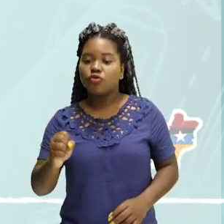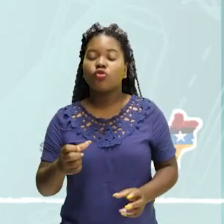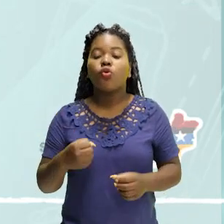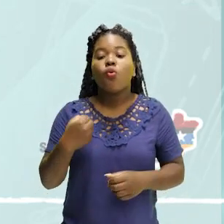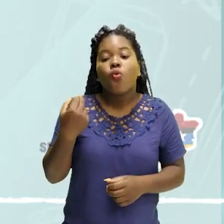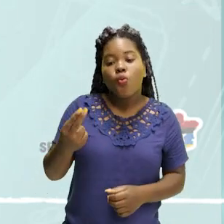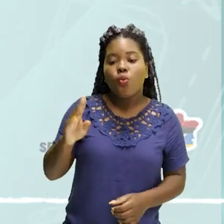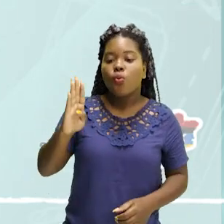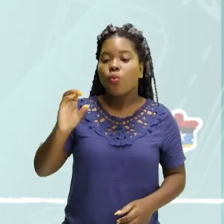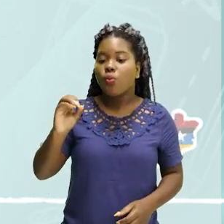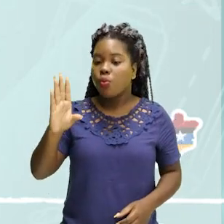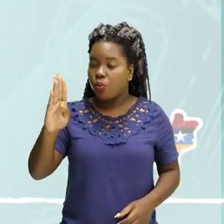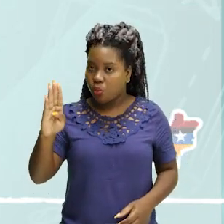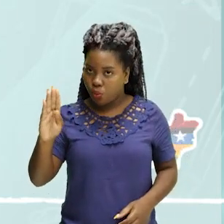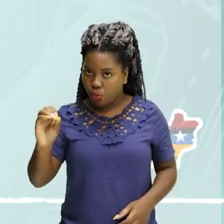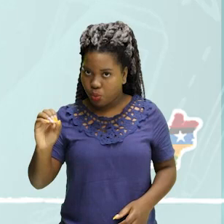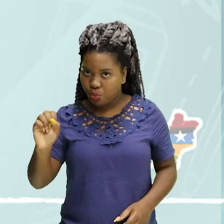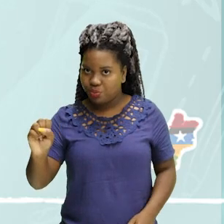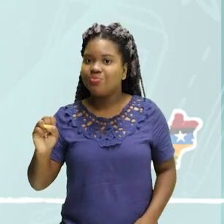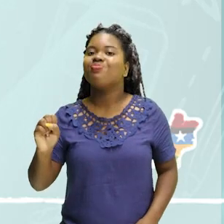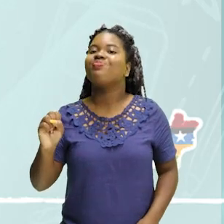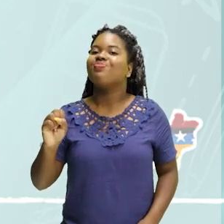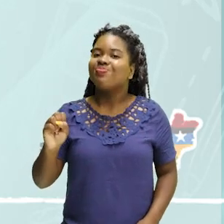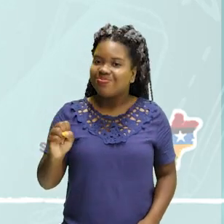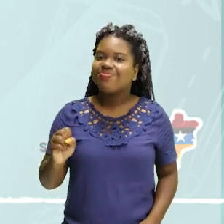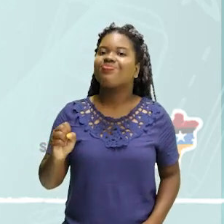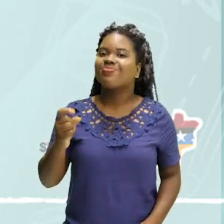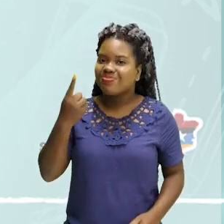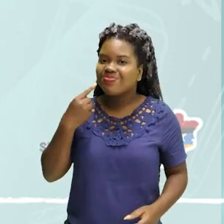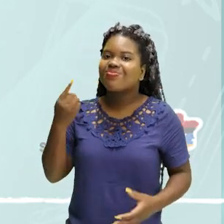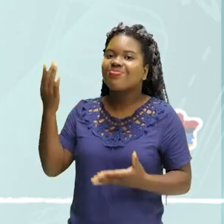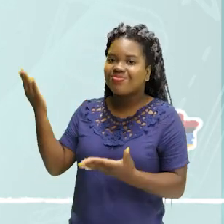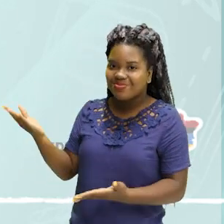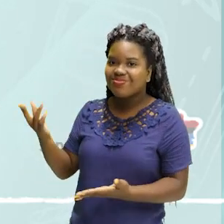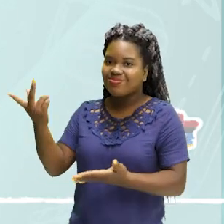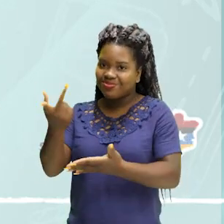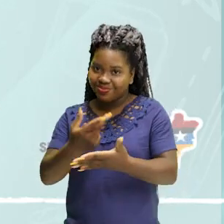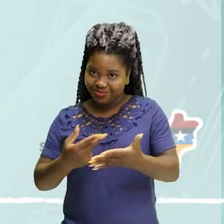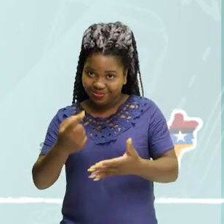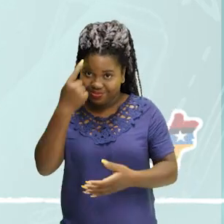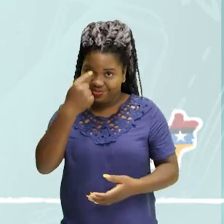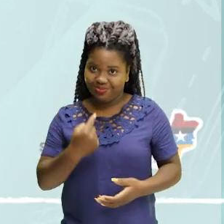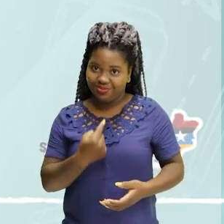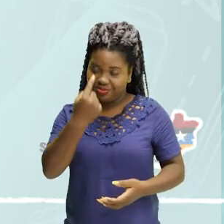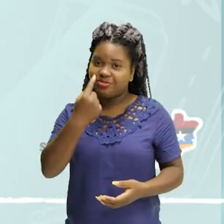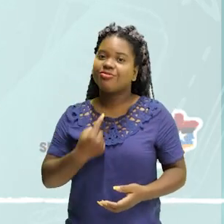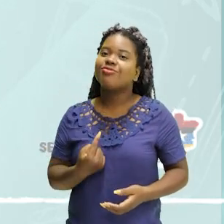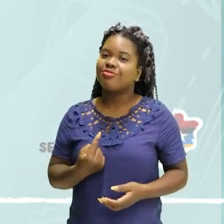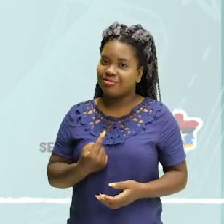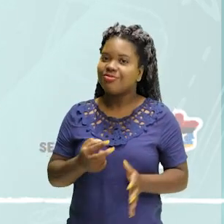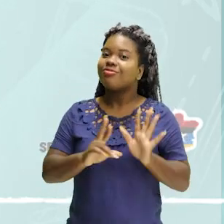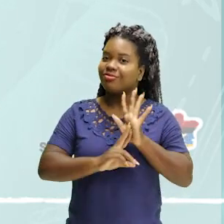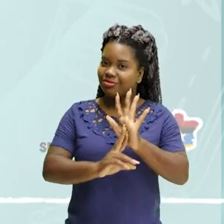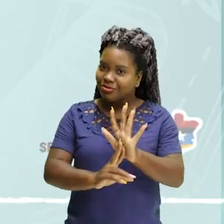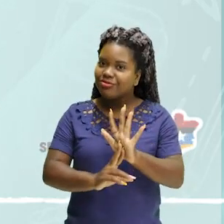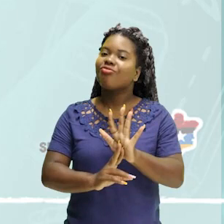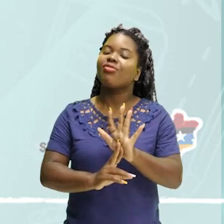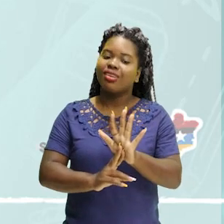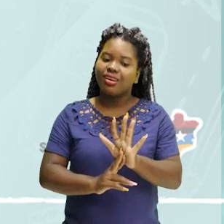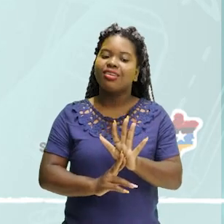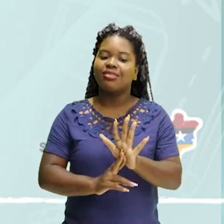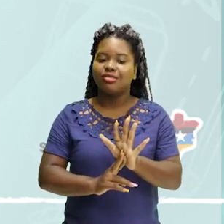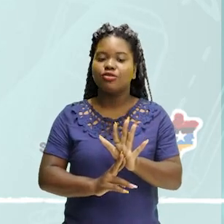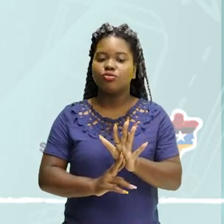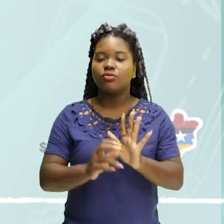tá? Eram cenas representadas por parvos, truões ou bobos. Eu tenho uma figura aqui, dá para ver, tá?